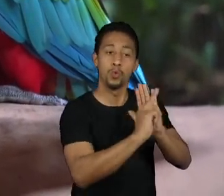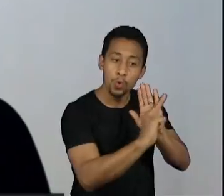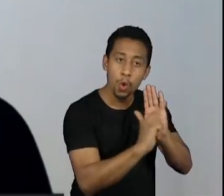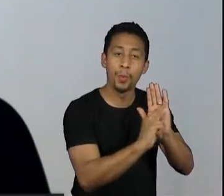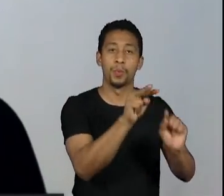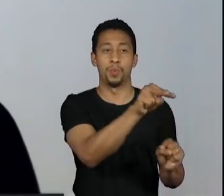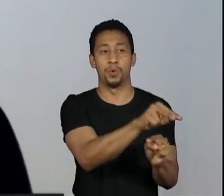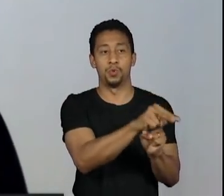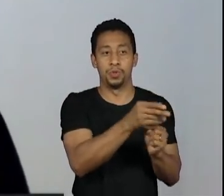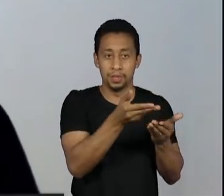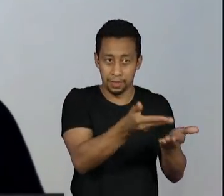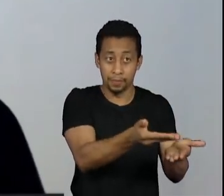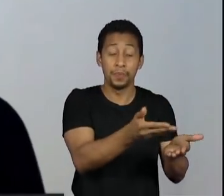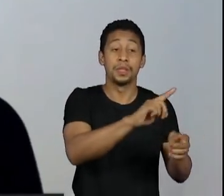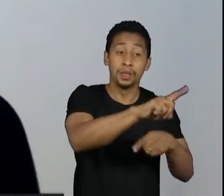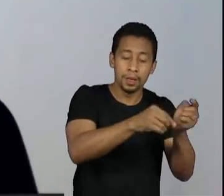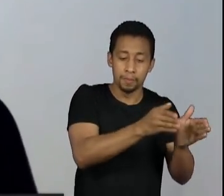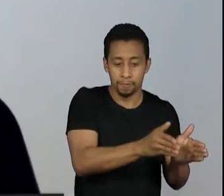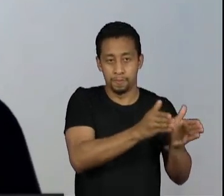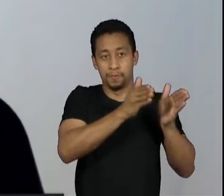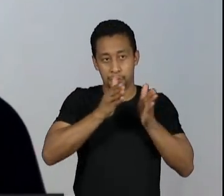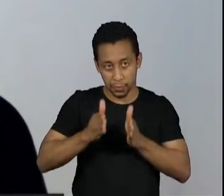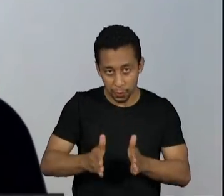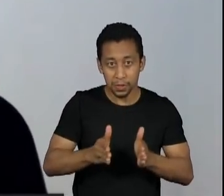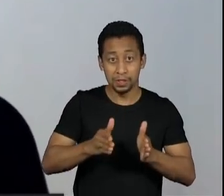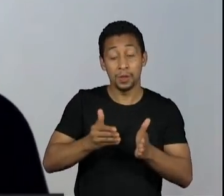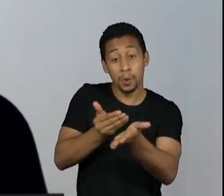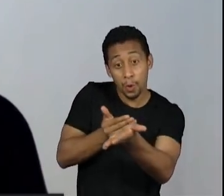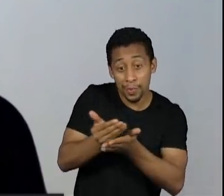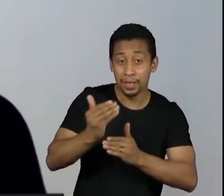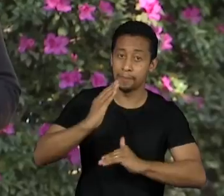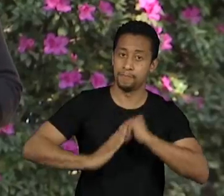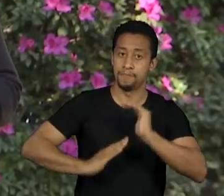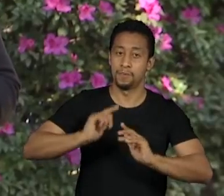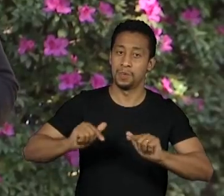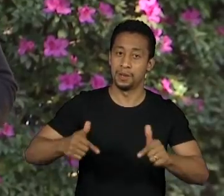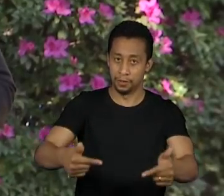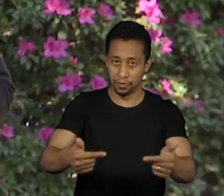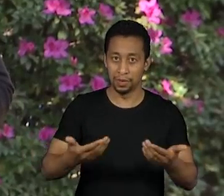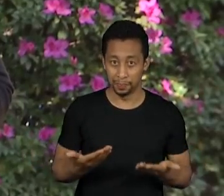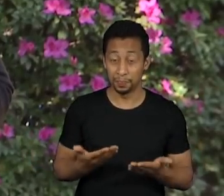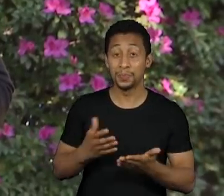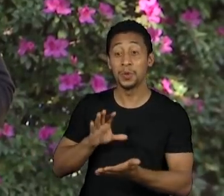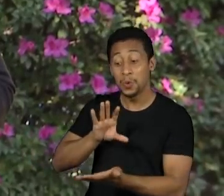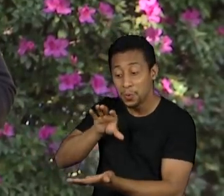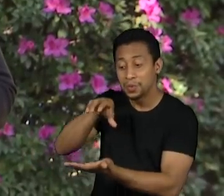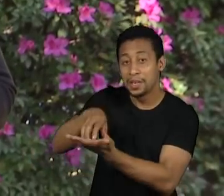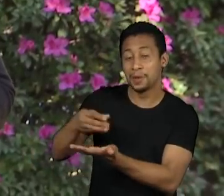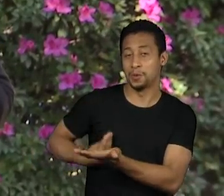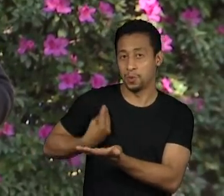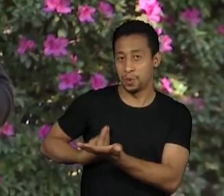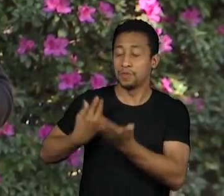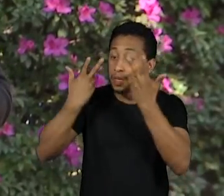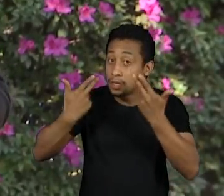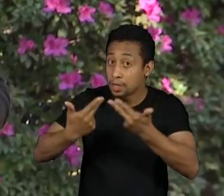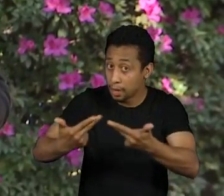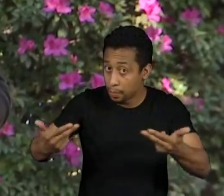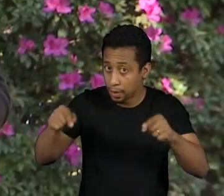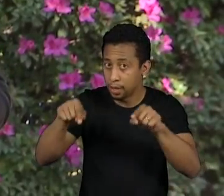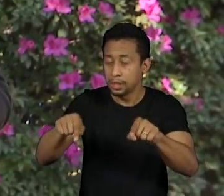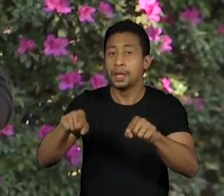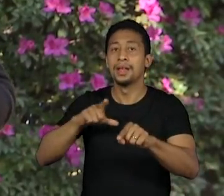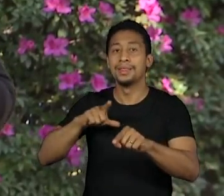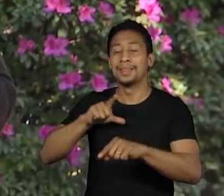espécie. E aí o passo seguinte é botar esse plano em prática, O Centro de Sobrevivência de Espécies está presente em